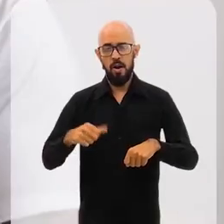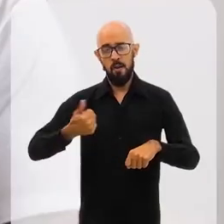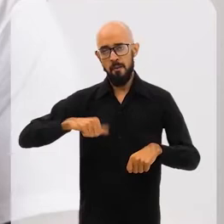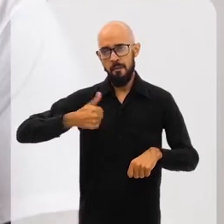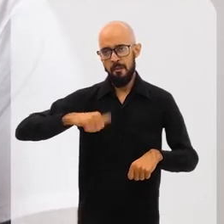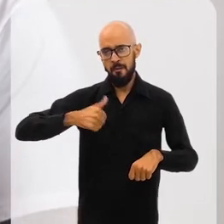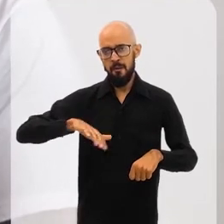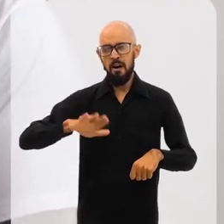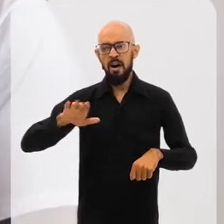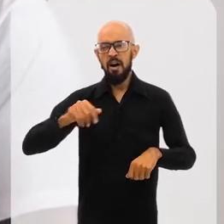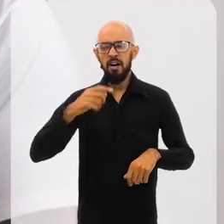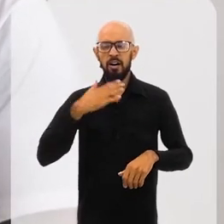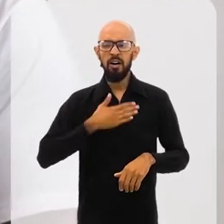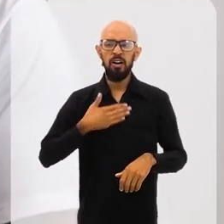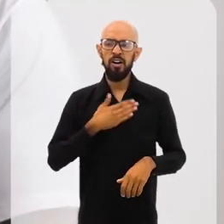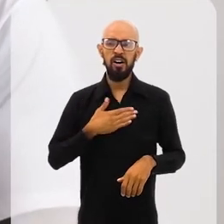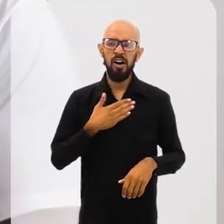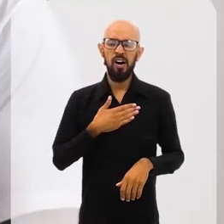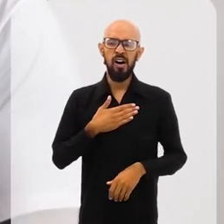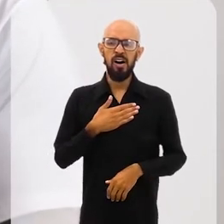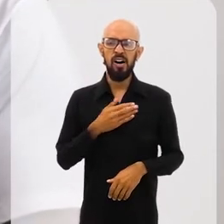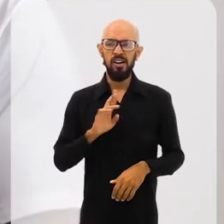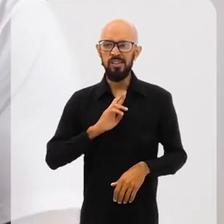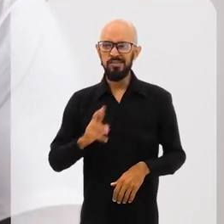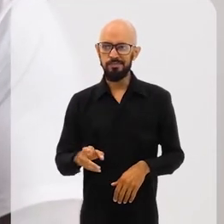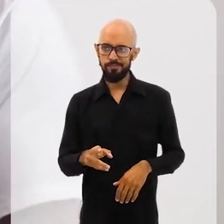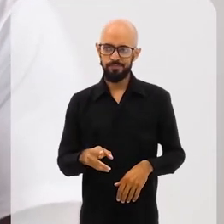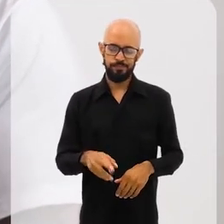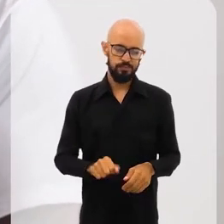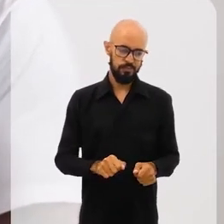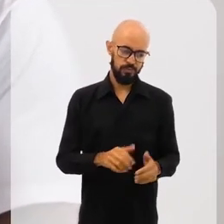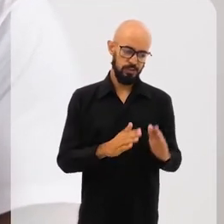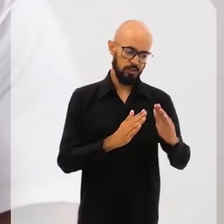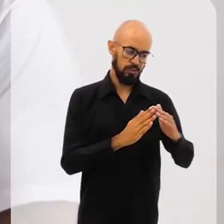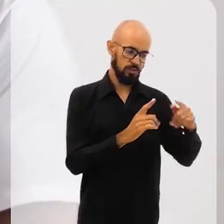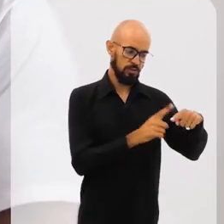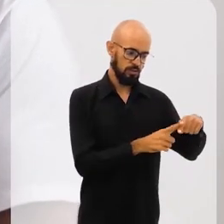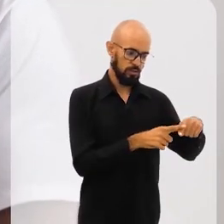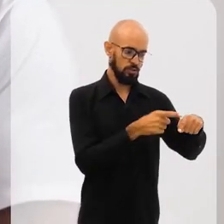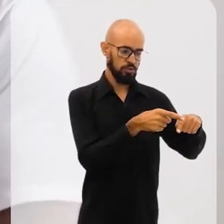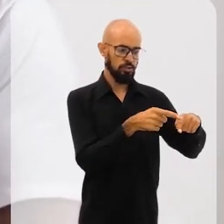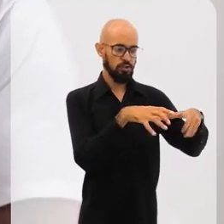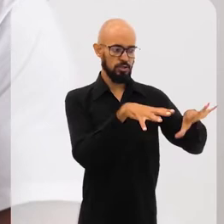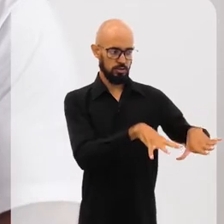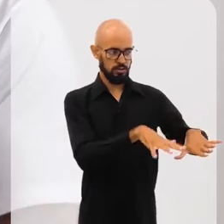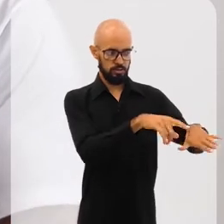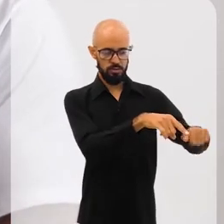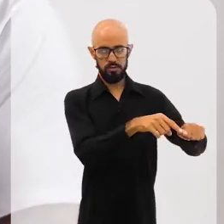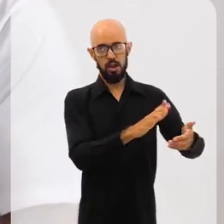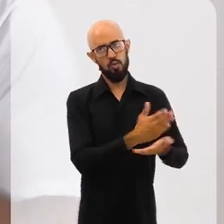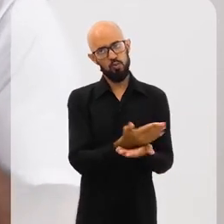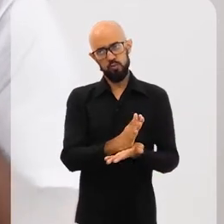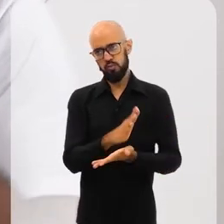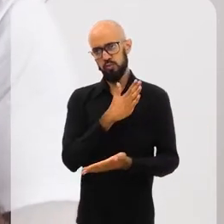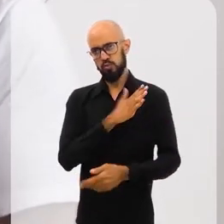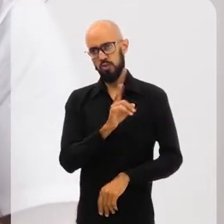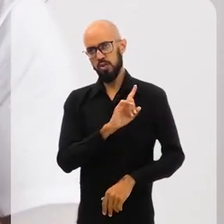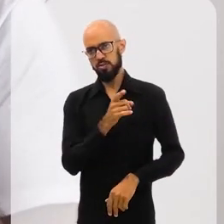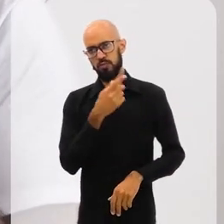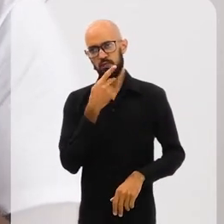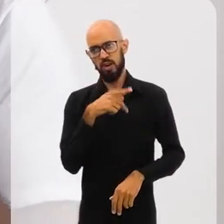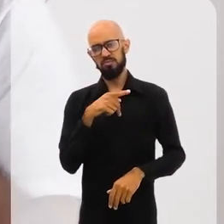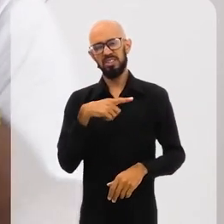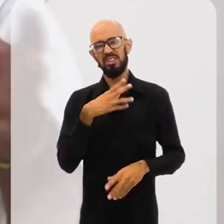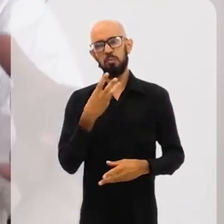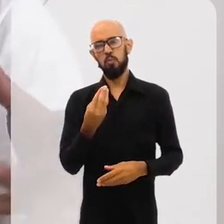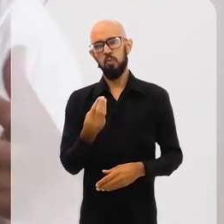analisar bem isso. Eu gosto muito daquelas vertentes religiosas, de igreja disso, daquilo, assim, fulano, sei que. O pessoal não gosta muito, né?